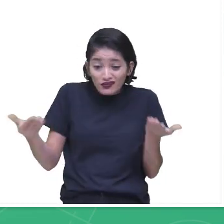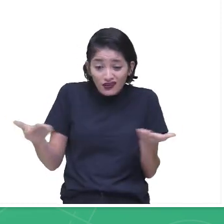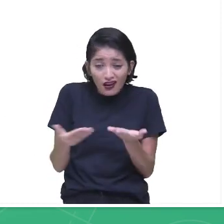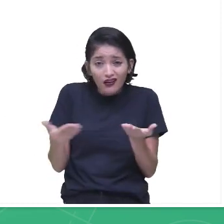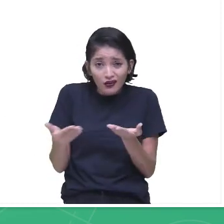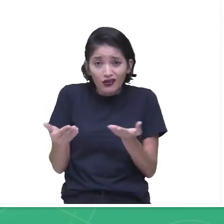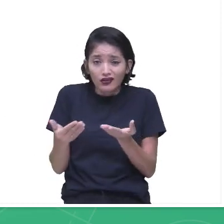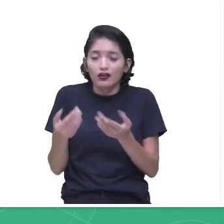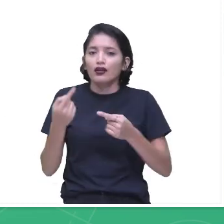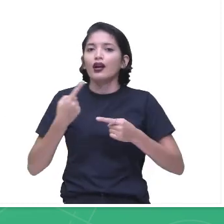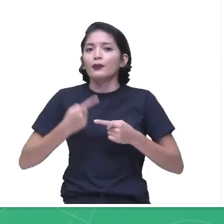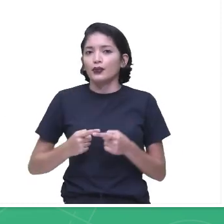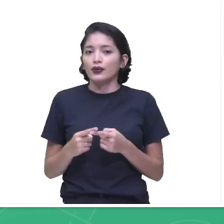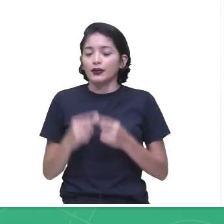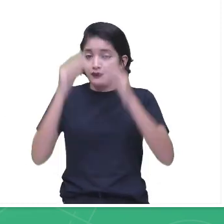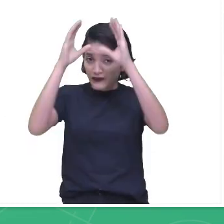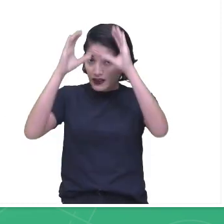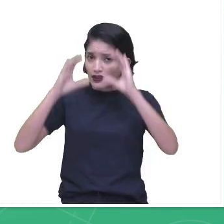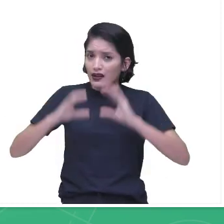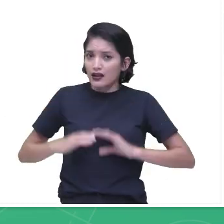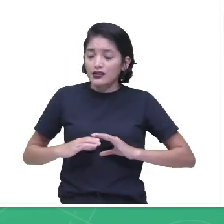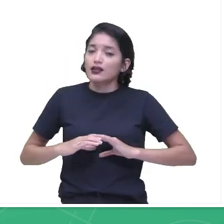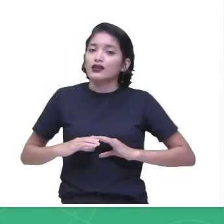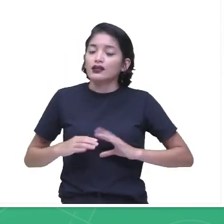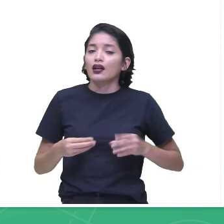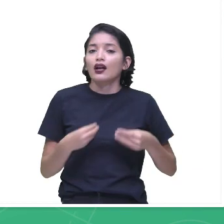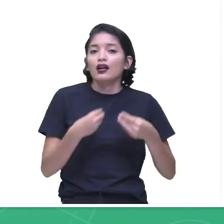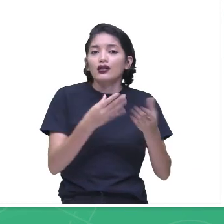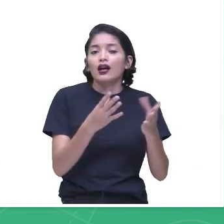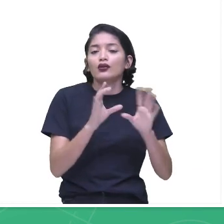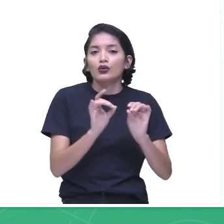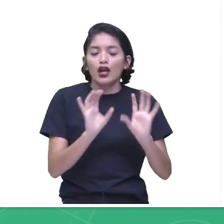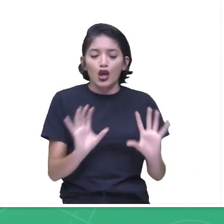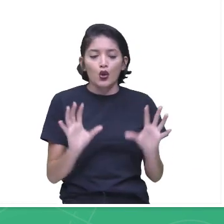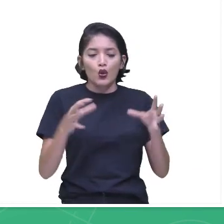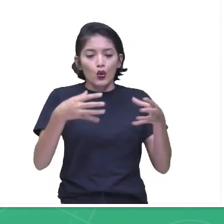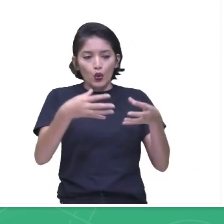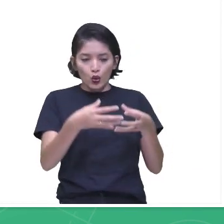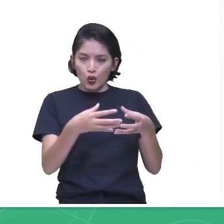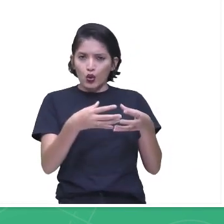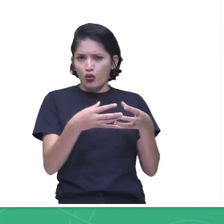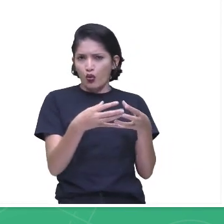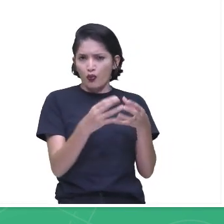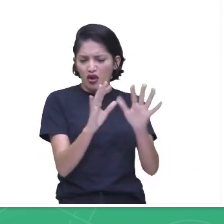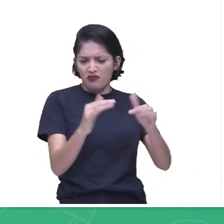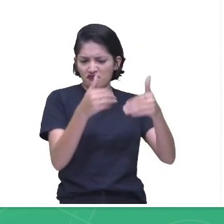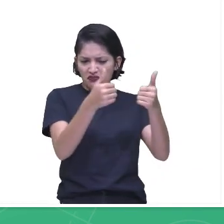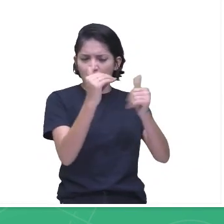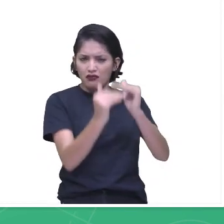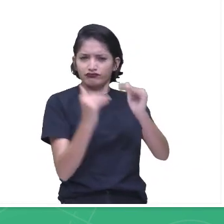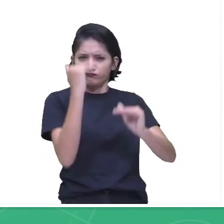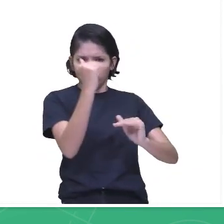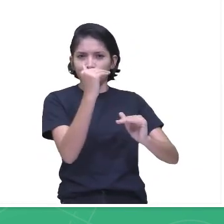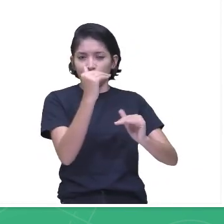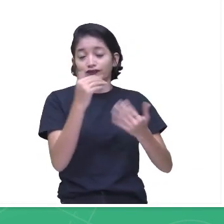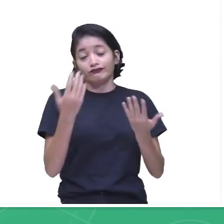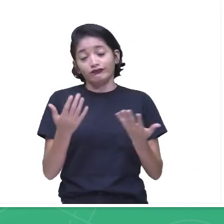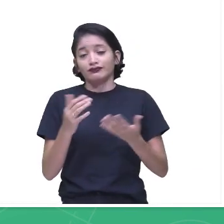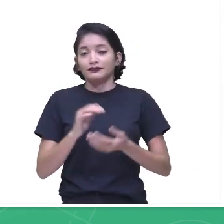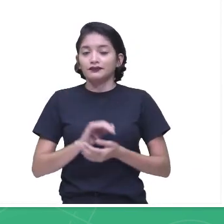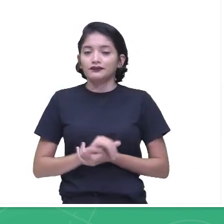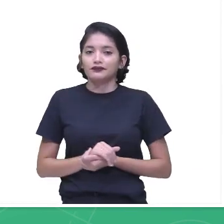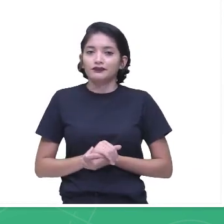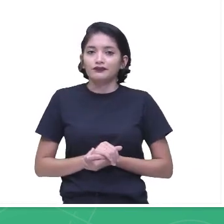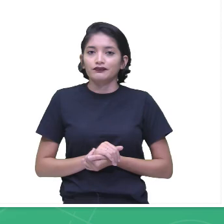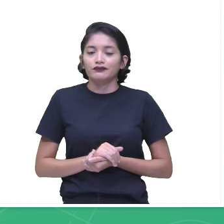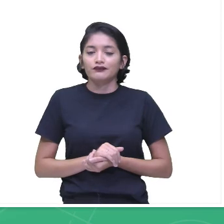né? Porque a cidadania era dada apenas para um grupo privilegiado. Vejam lá, né?